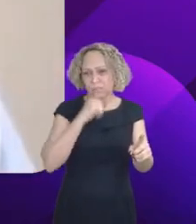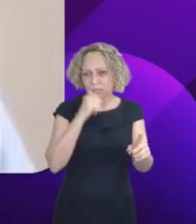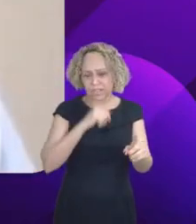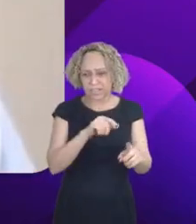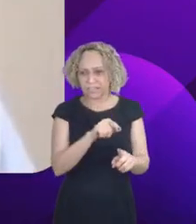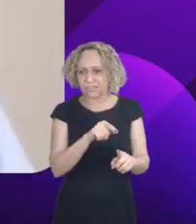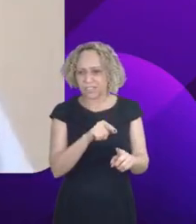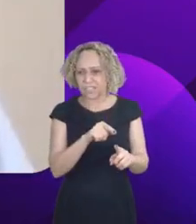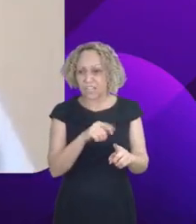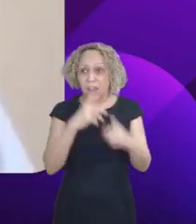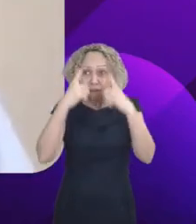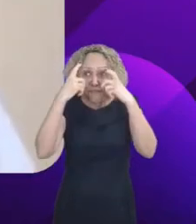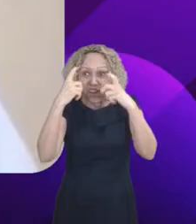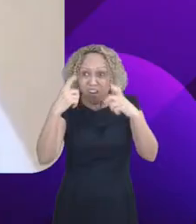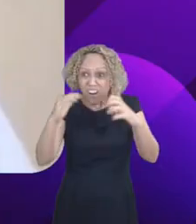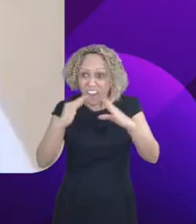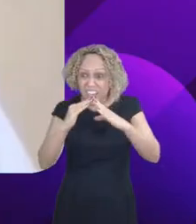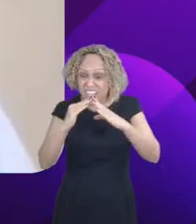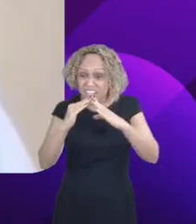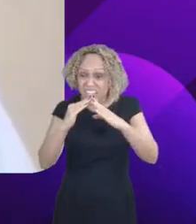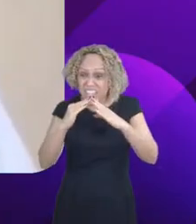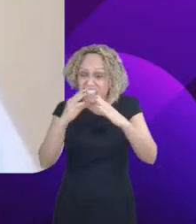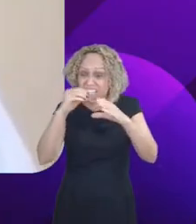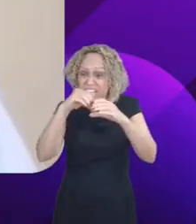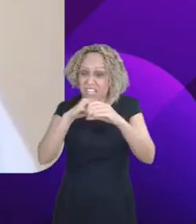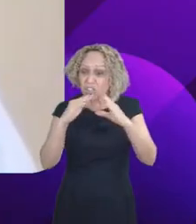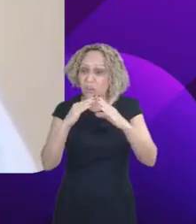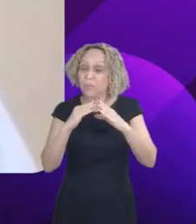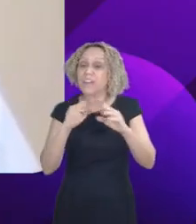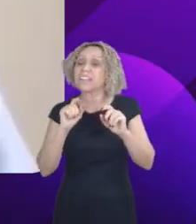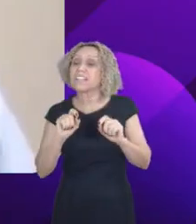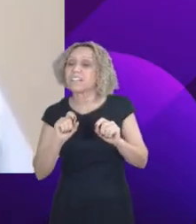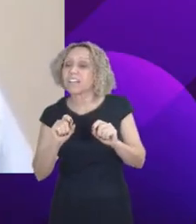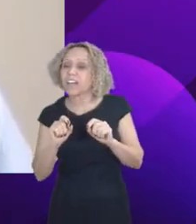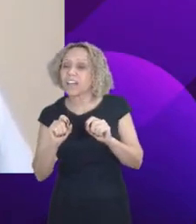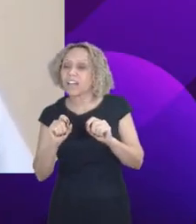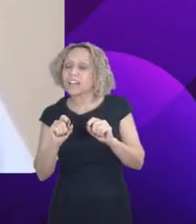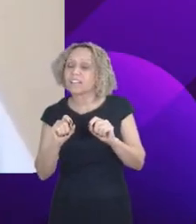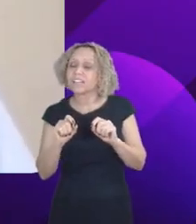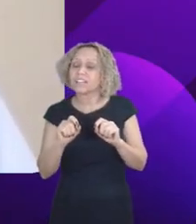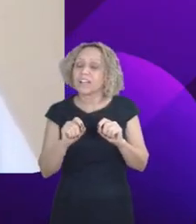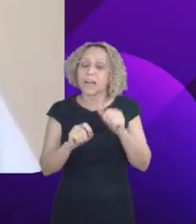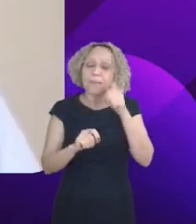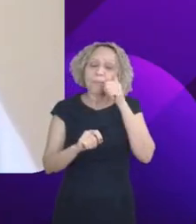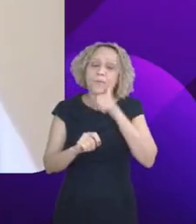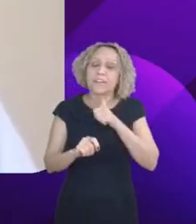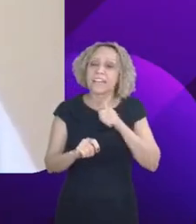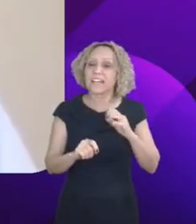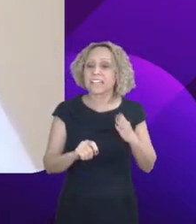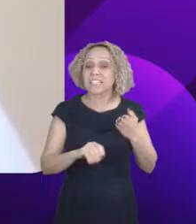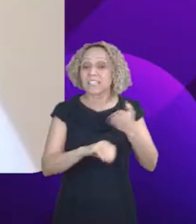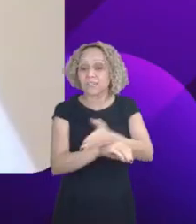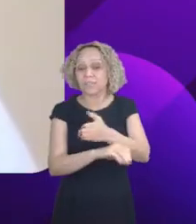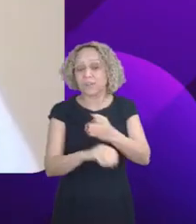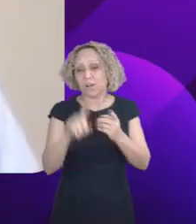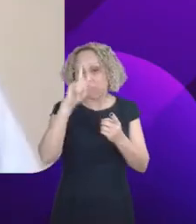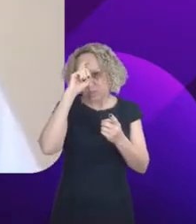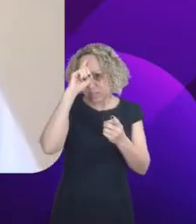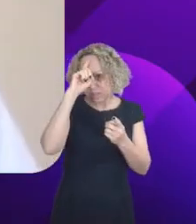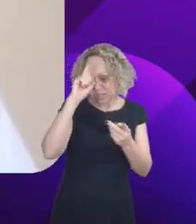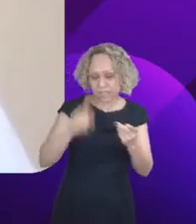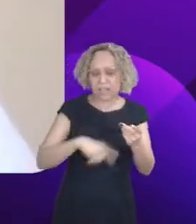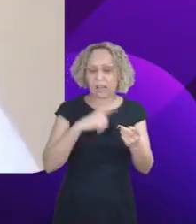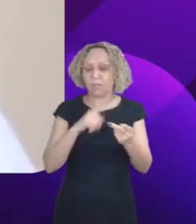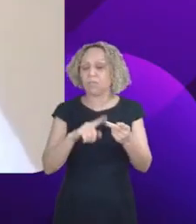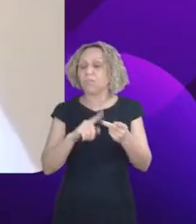falando de violência doméstica, a gente está falando de mulheres que vão para o sistema de saúde, o sistema de assistência social, o